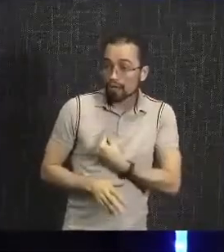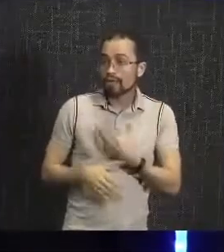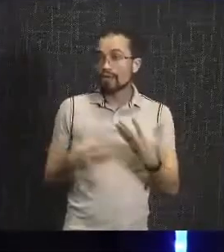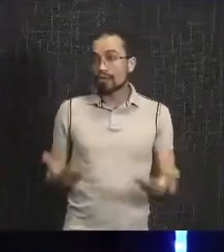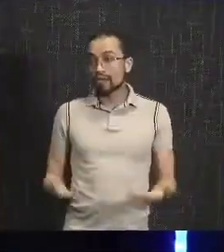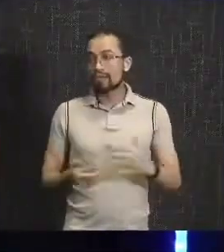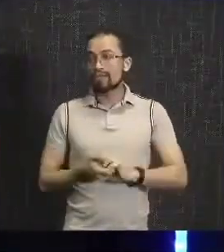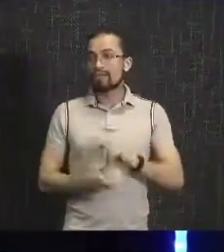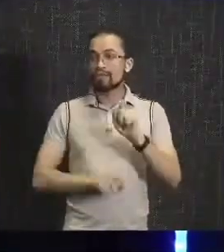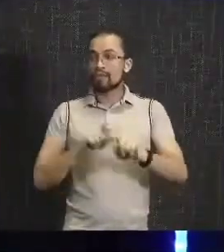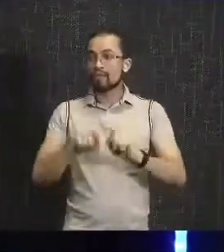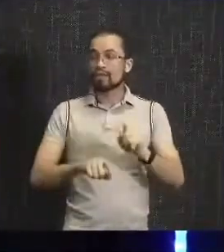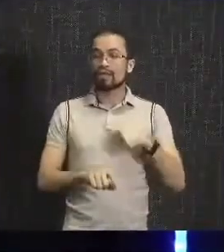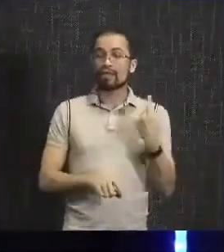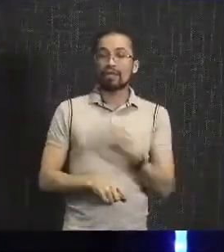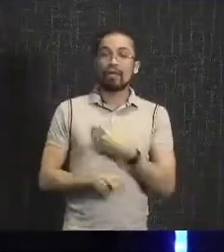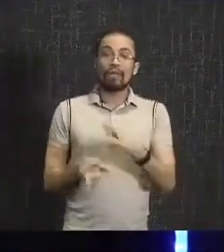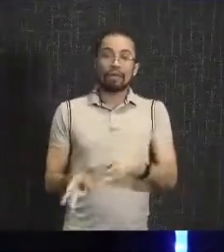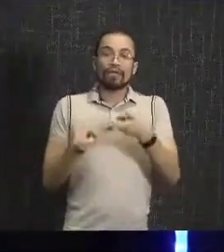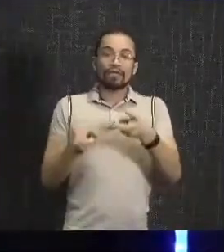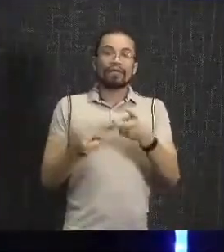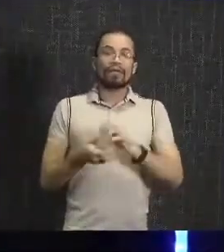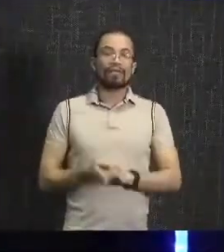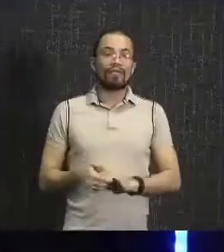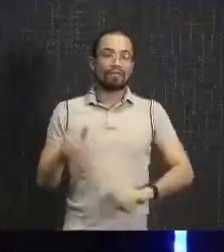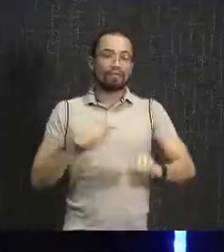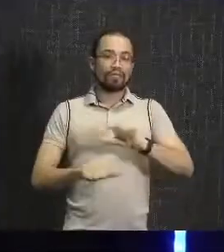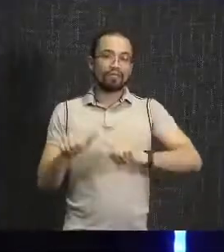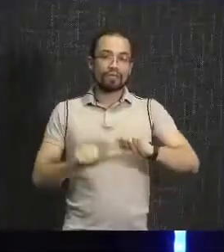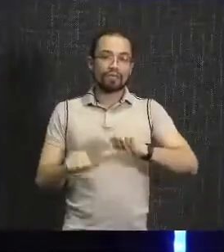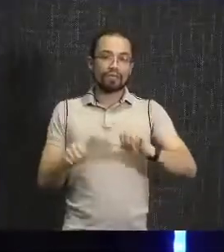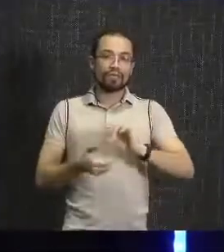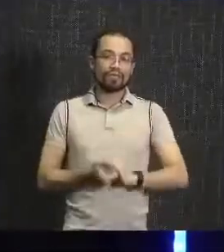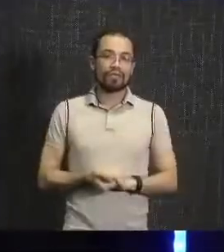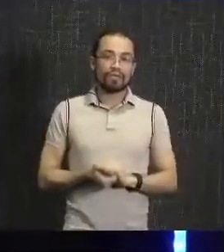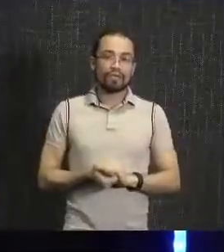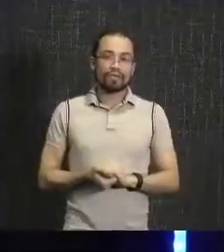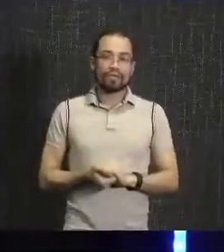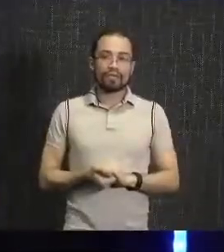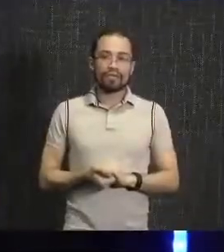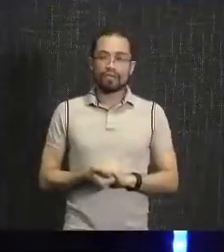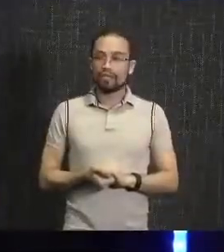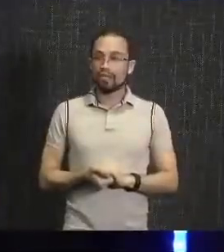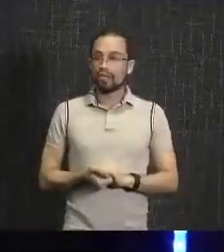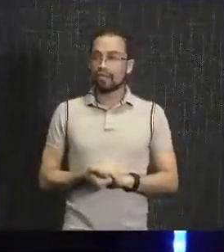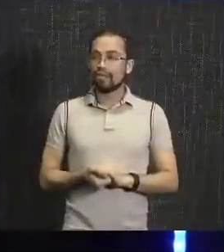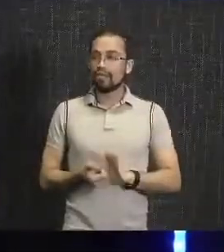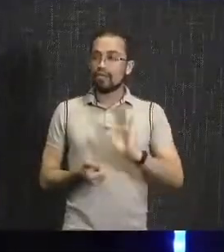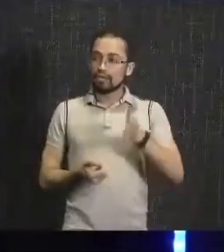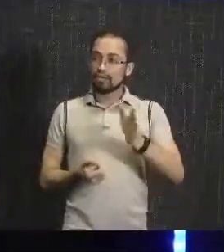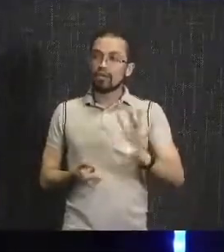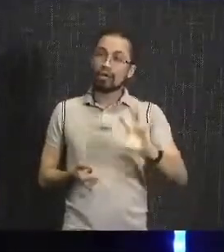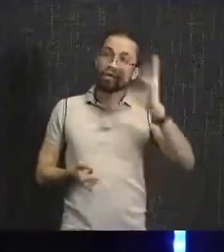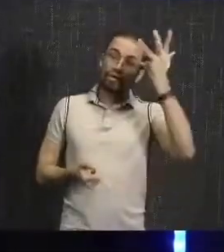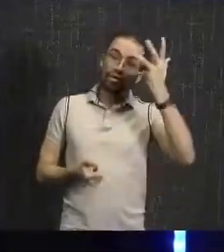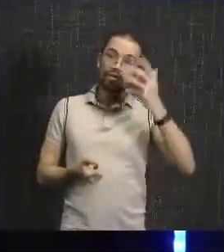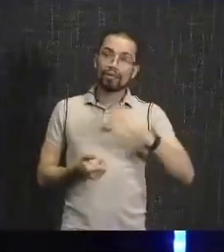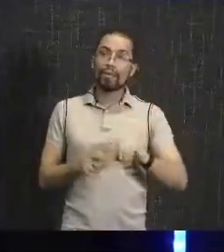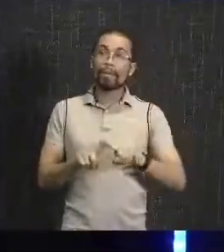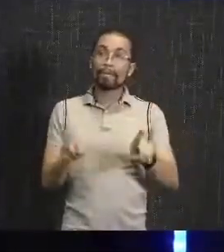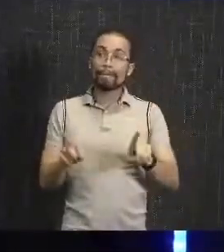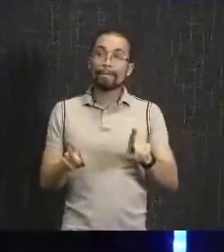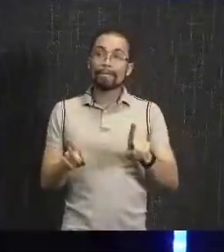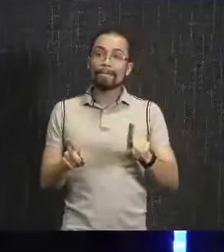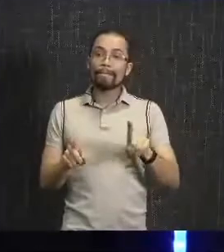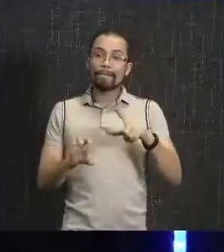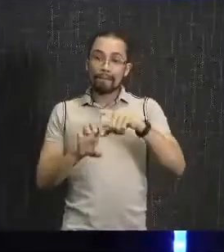Enfim, o que a gente vê é todo um cenário de mudança, que de uma crise que foi instalada, de uma recessão, mas que o empreendedor,